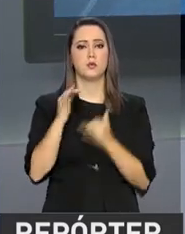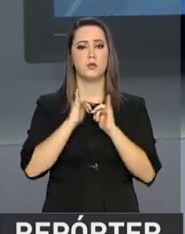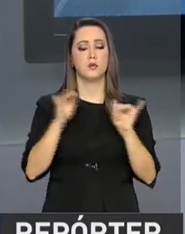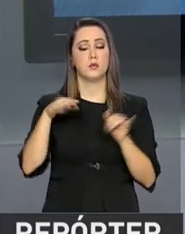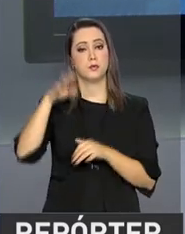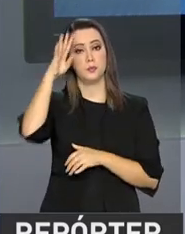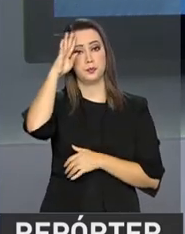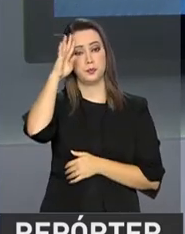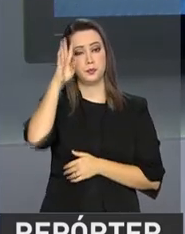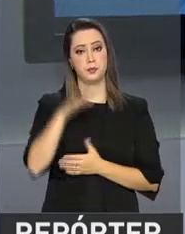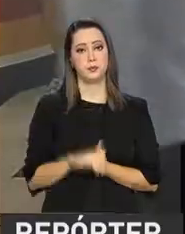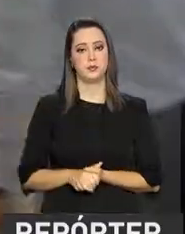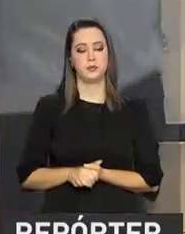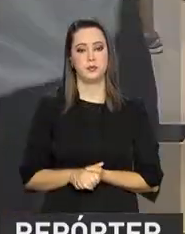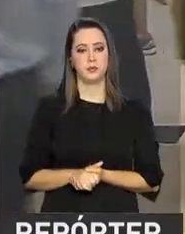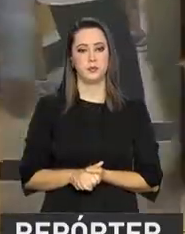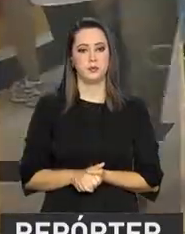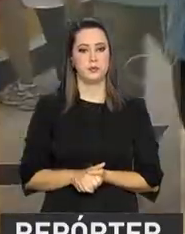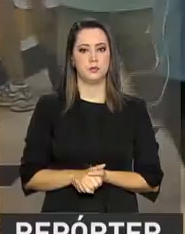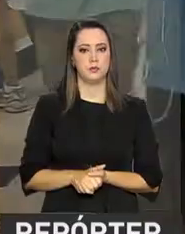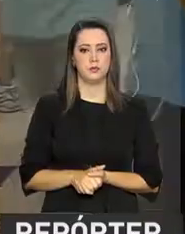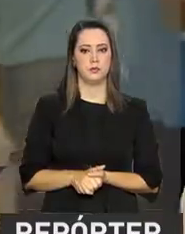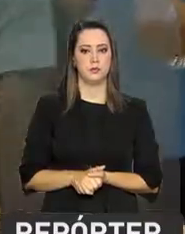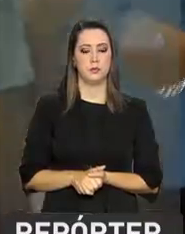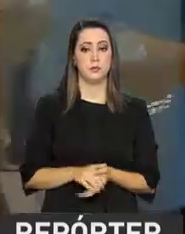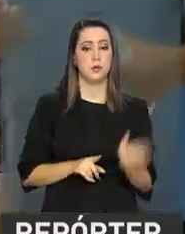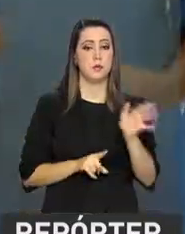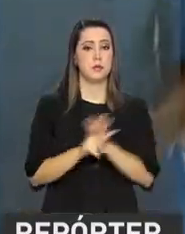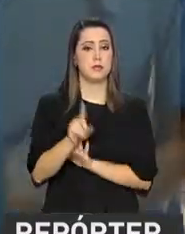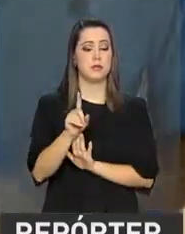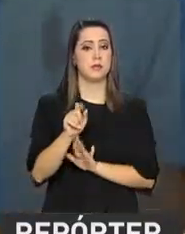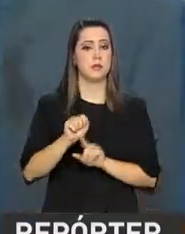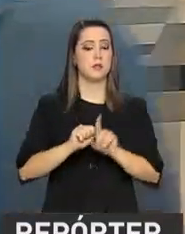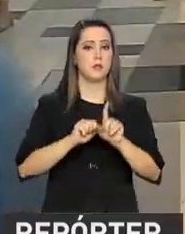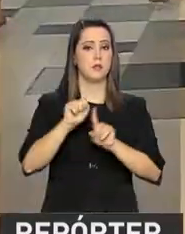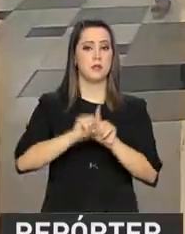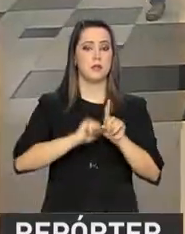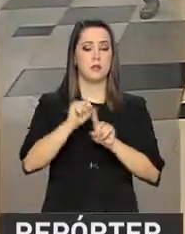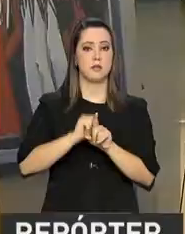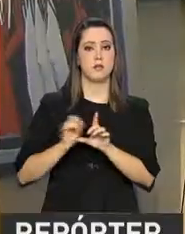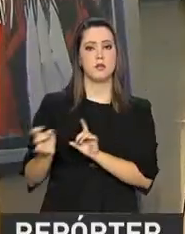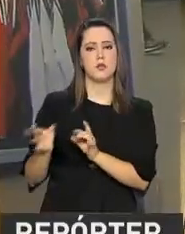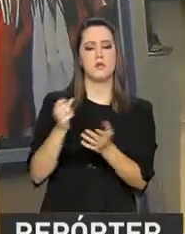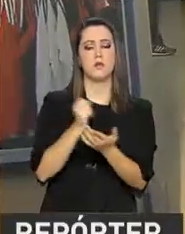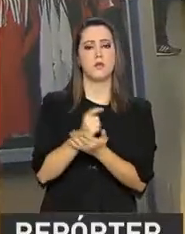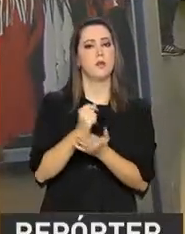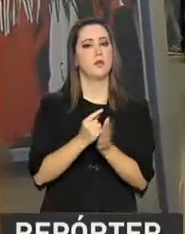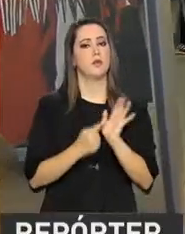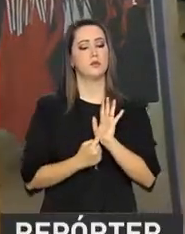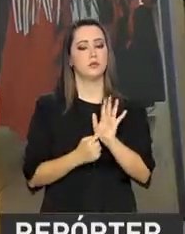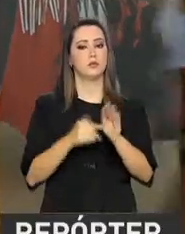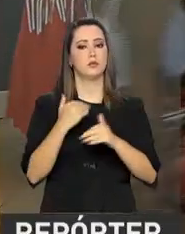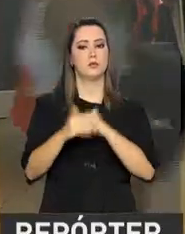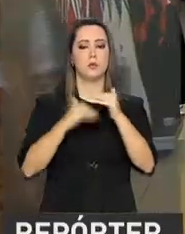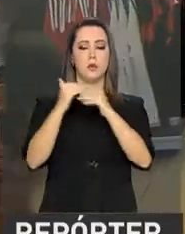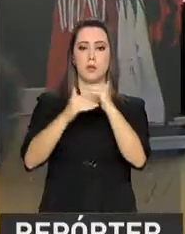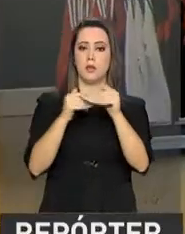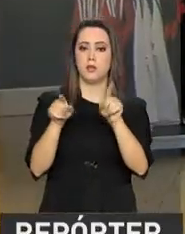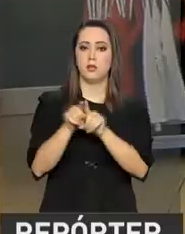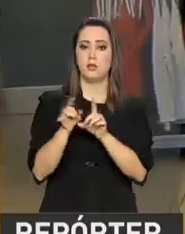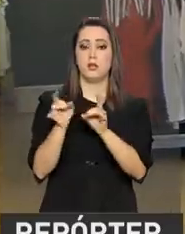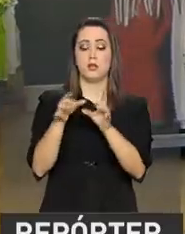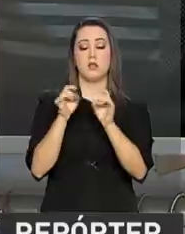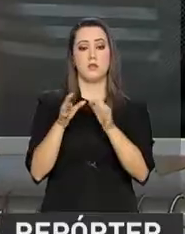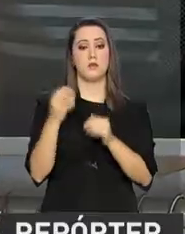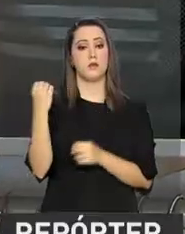quarta feira a pesquisa mensal do comércio do ibge registrou aumento nas vendas no varejo em outubro